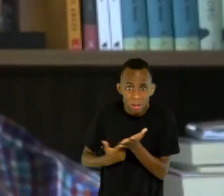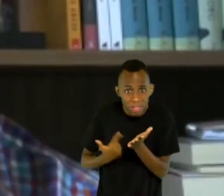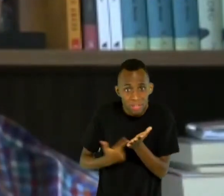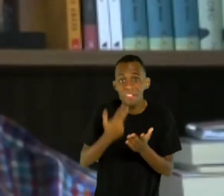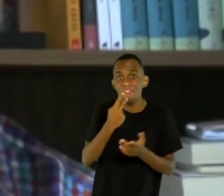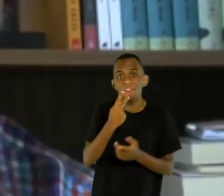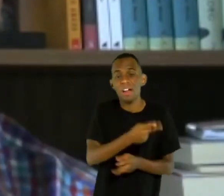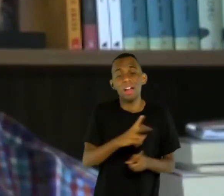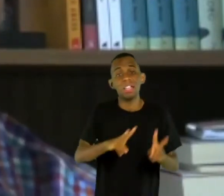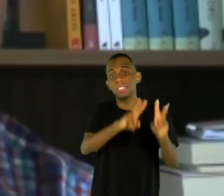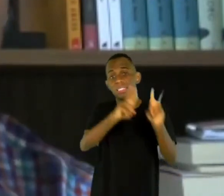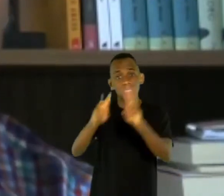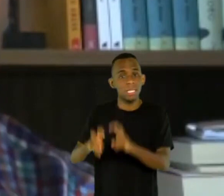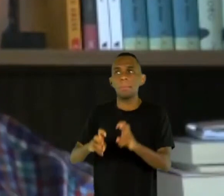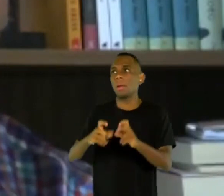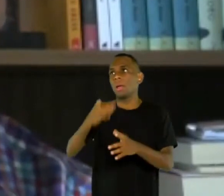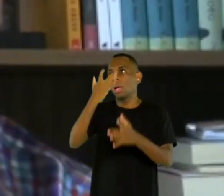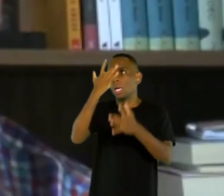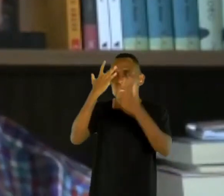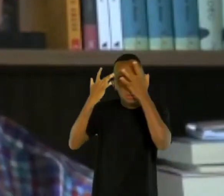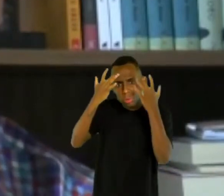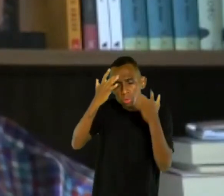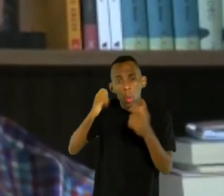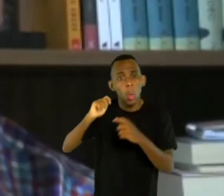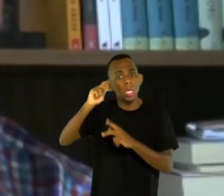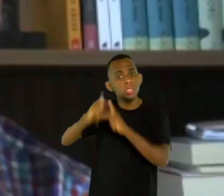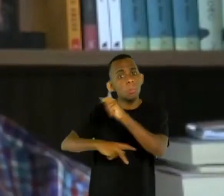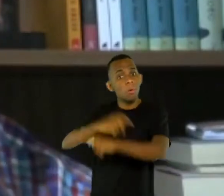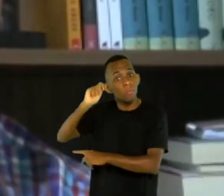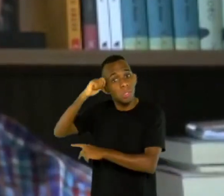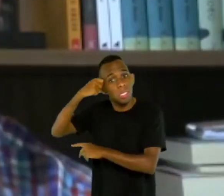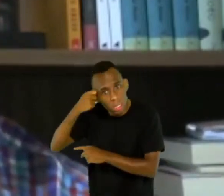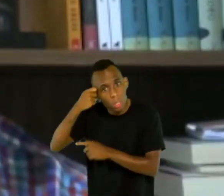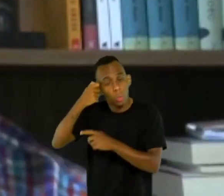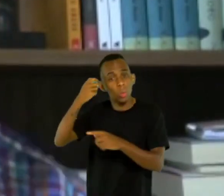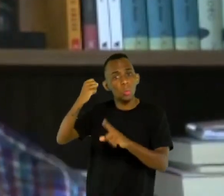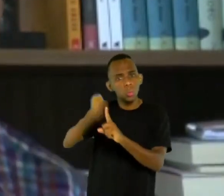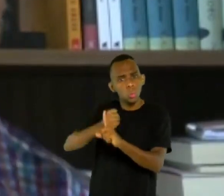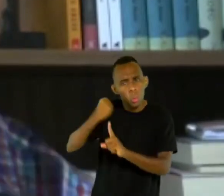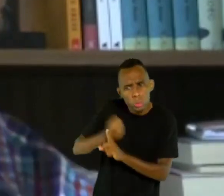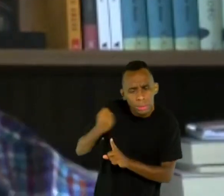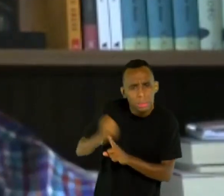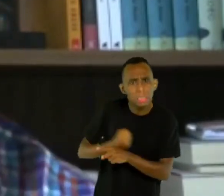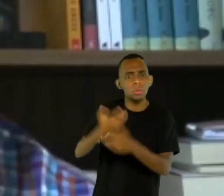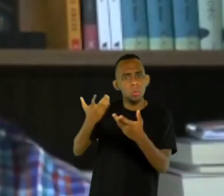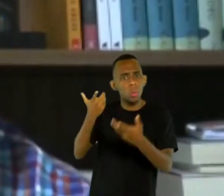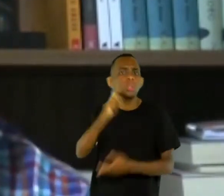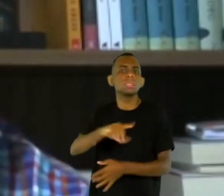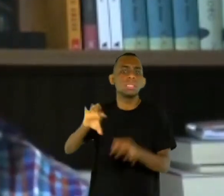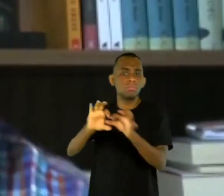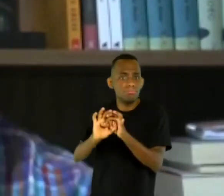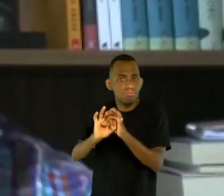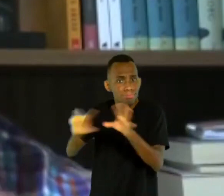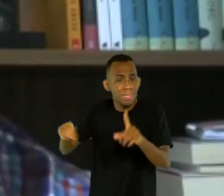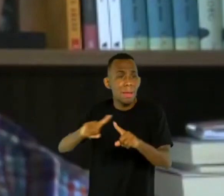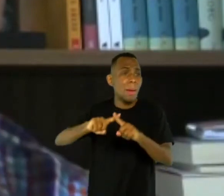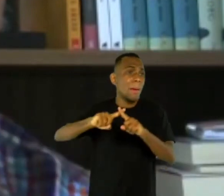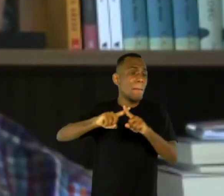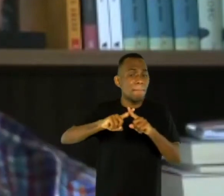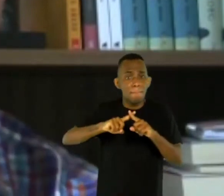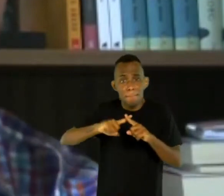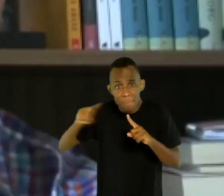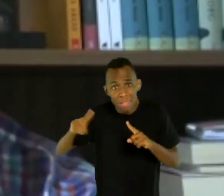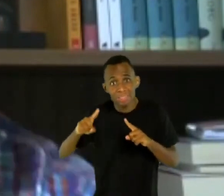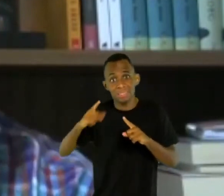do pós-apartheid, mas ali as pessoas negras aparecem como coadjuvante